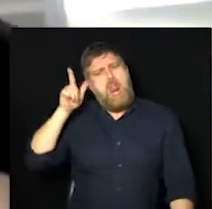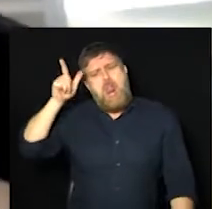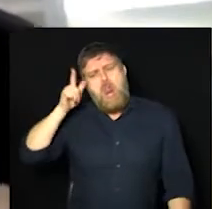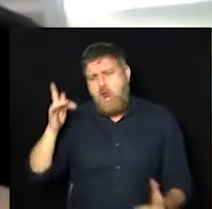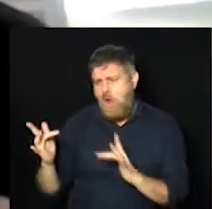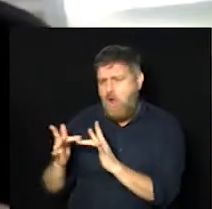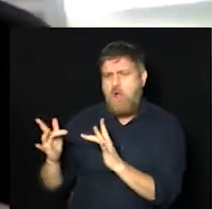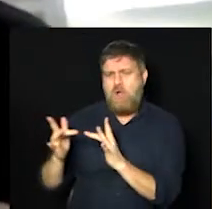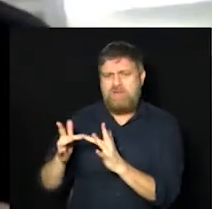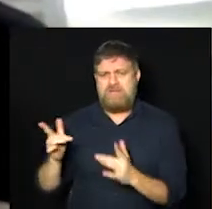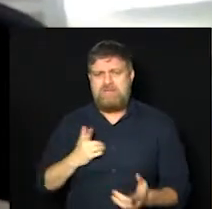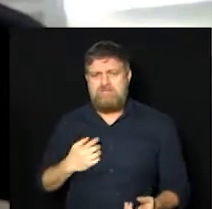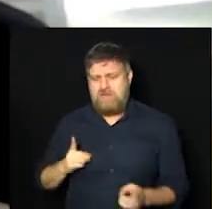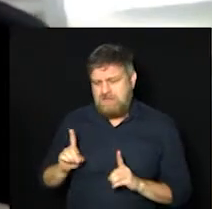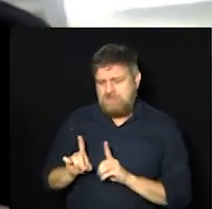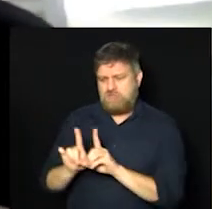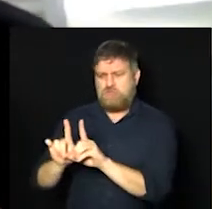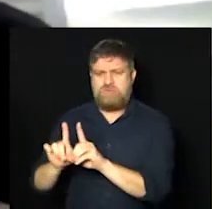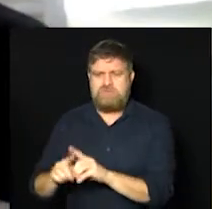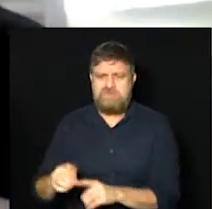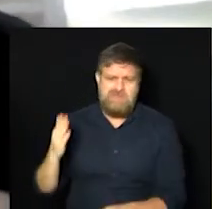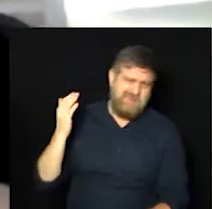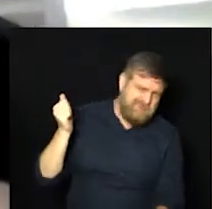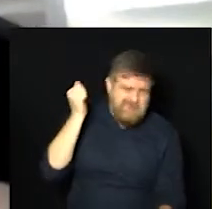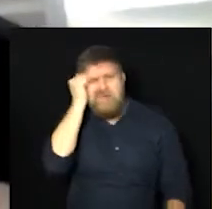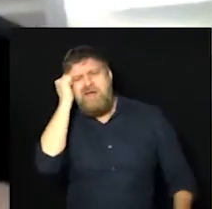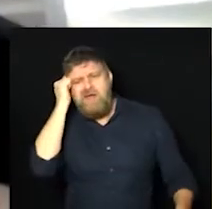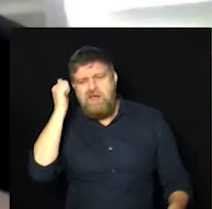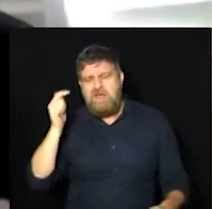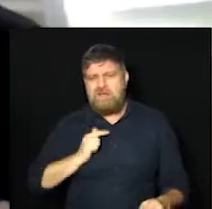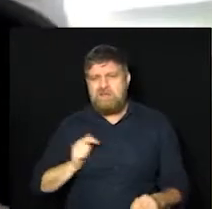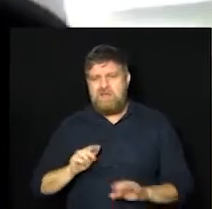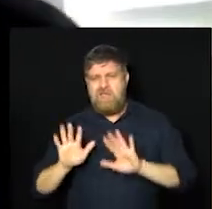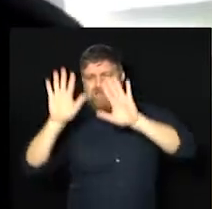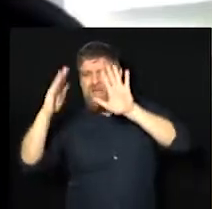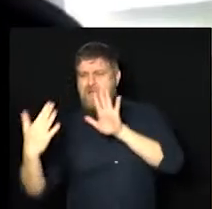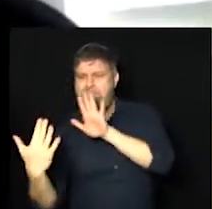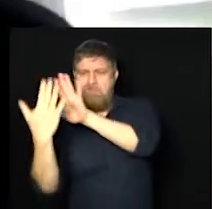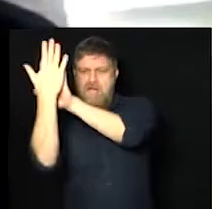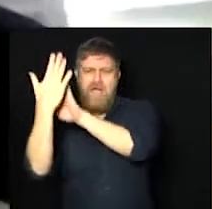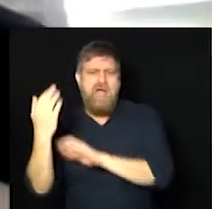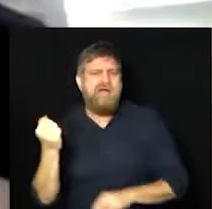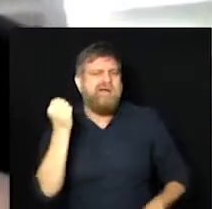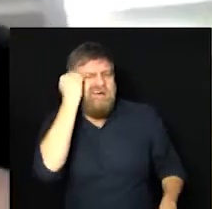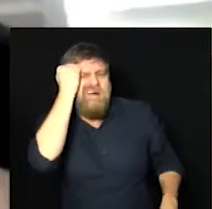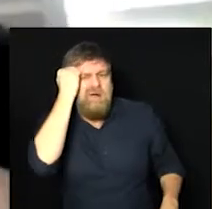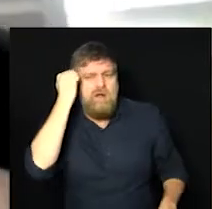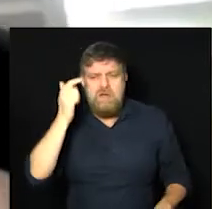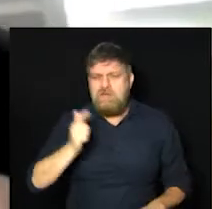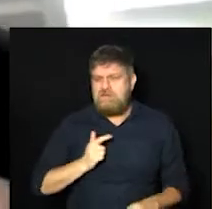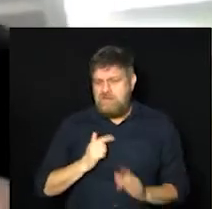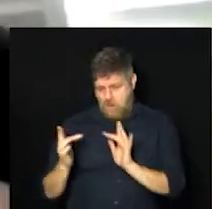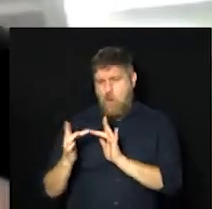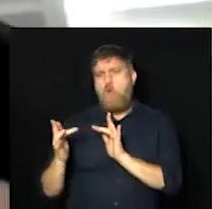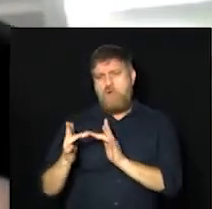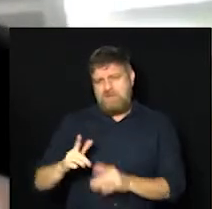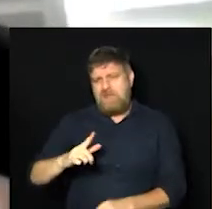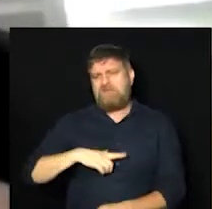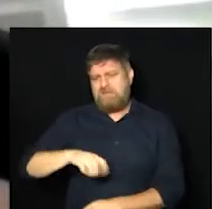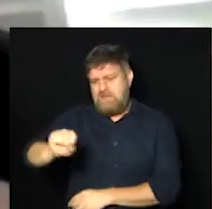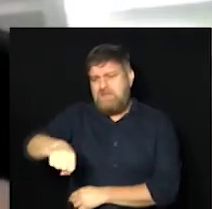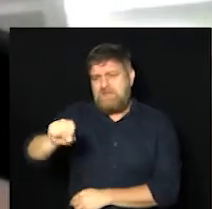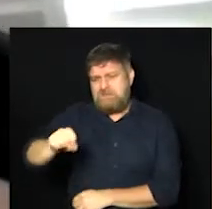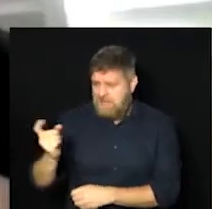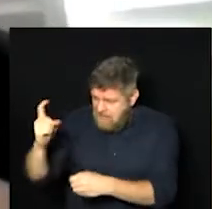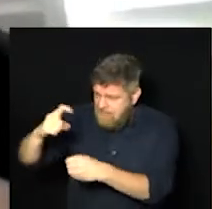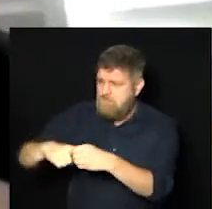vai junto fazer uma cobertura, bate rosto com rosto. O atleta bloqueia, bate rosto com rosto. Claro que tem contato. E tem que voltar